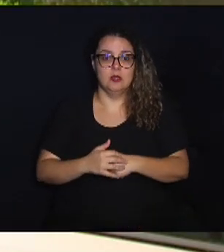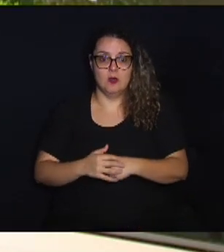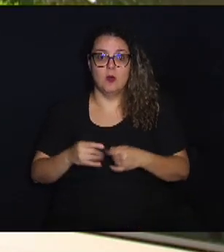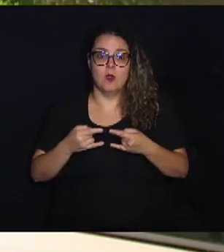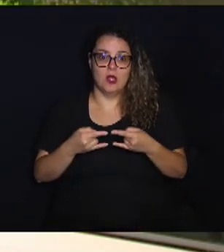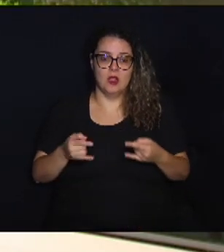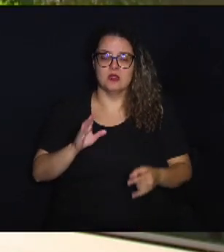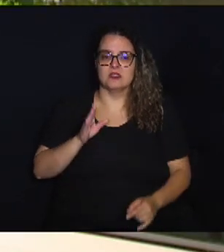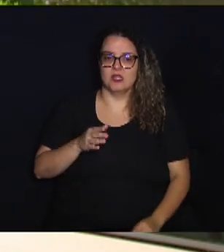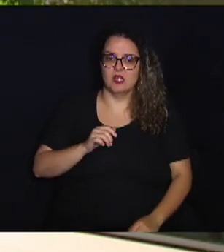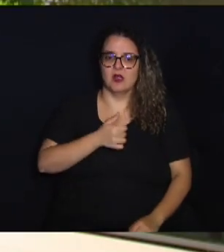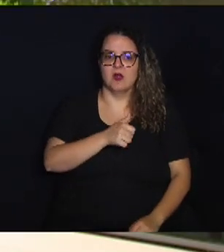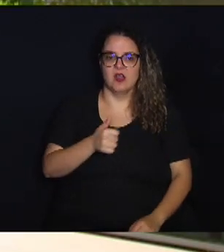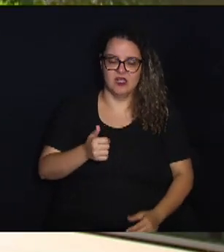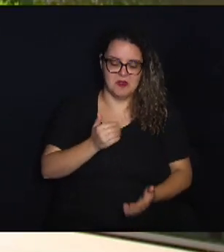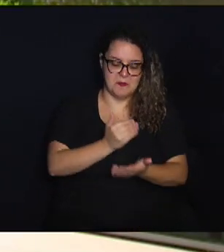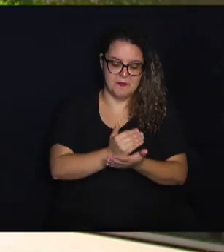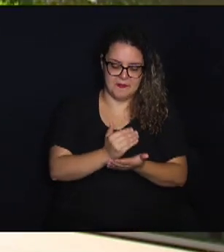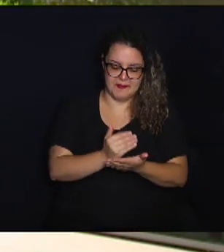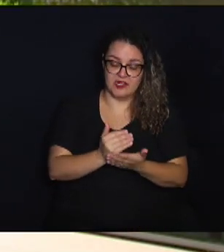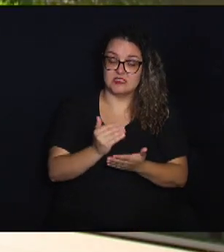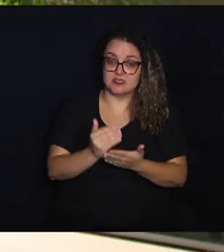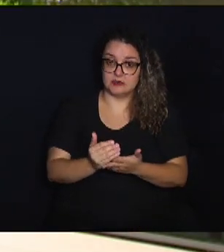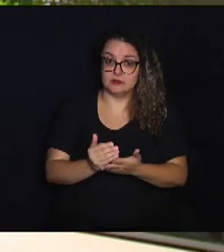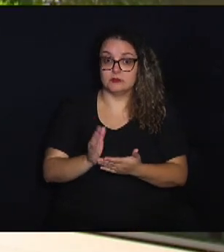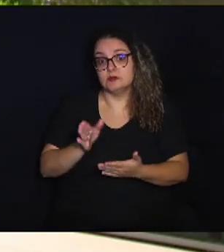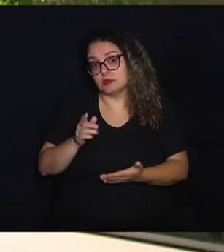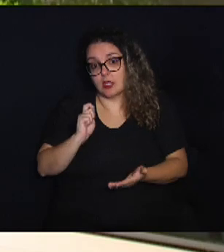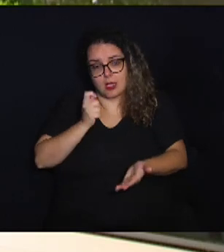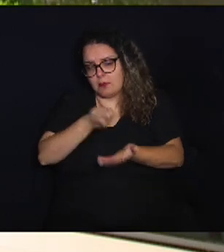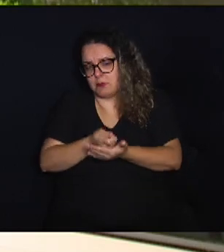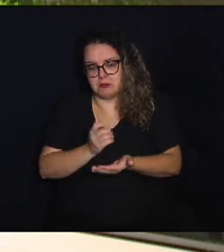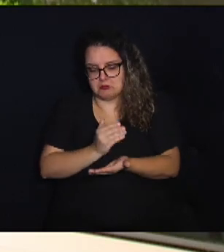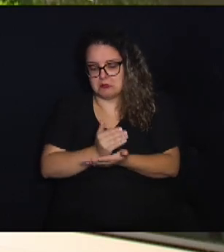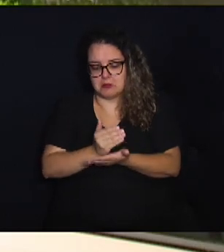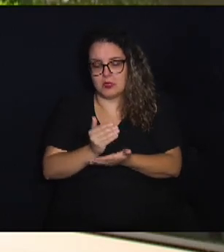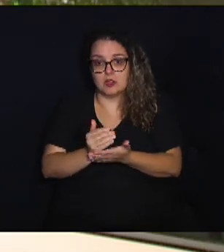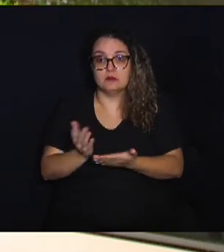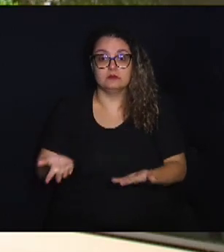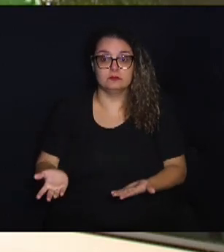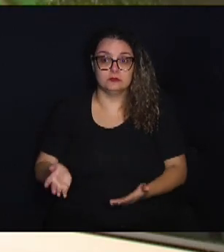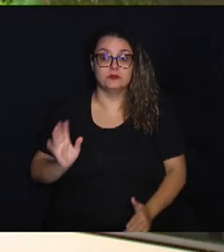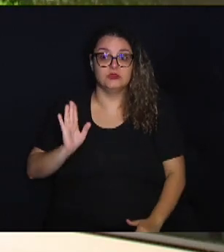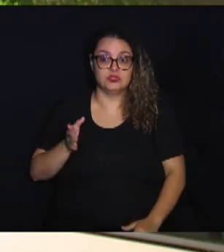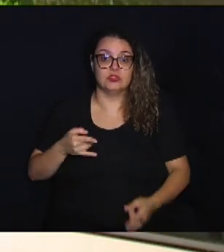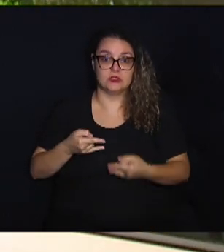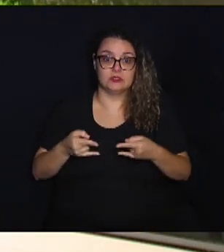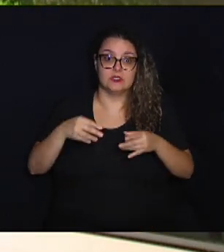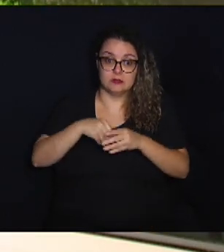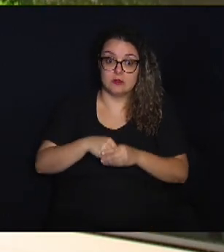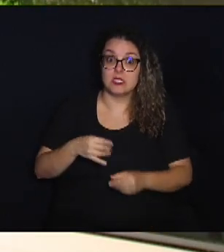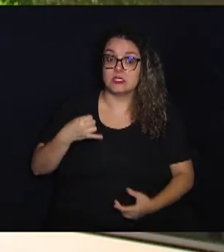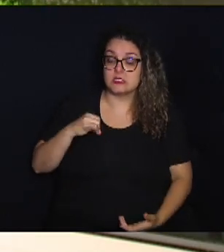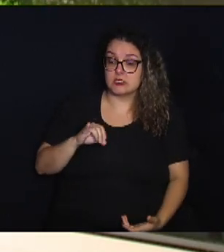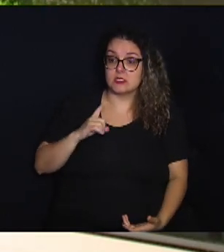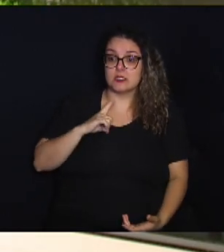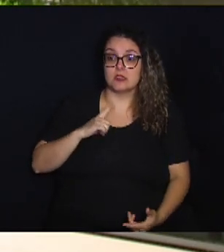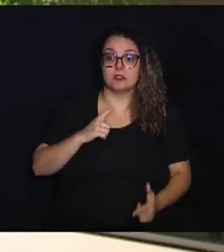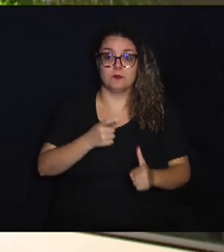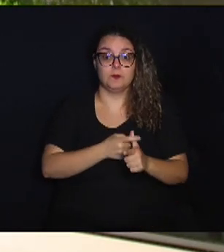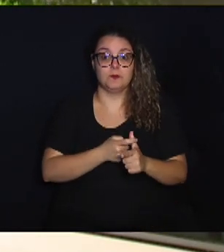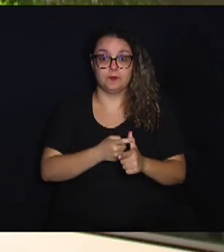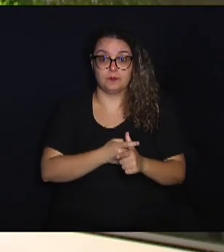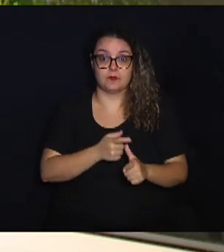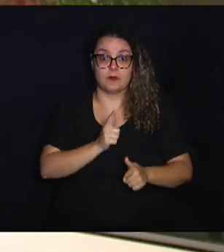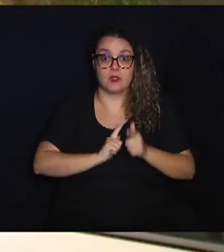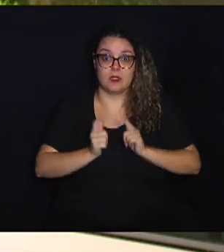vem com 11 parcelas, então você pode já só parcelar o que já está no carnê. Caso você tenha dívidas de